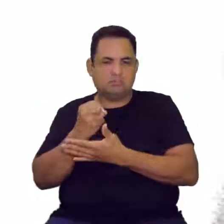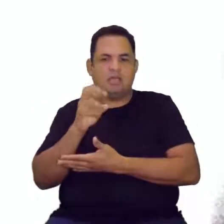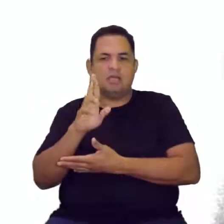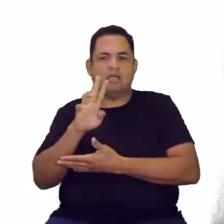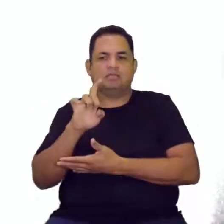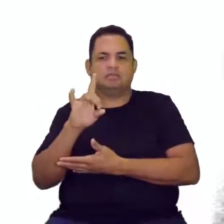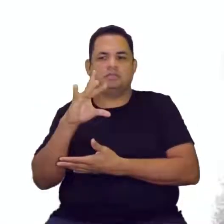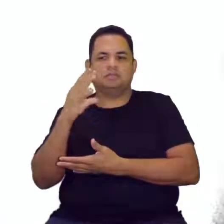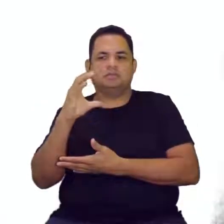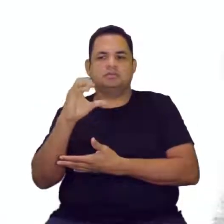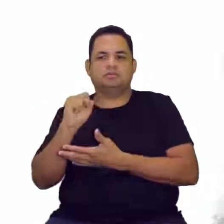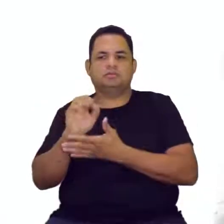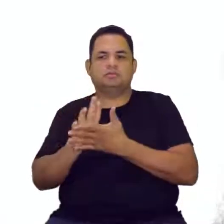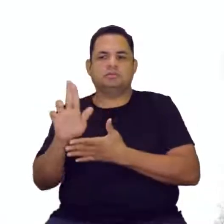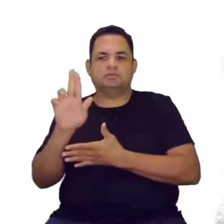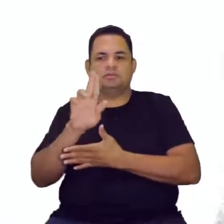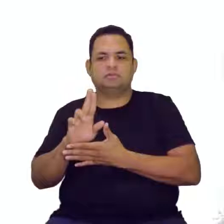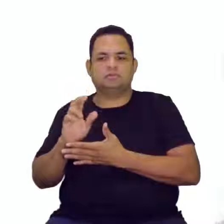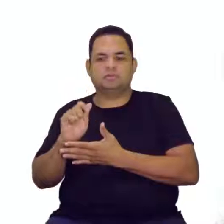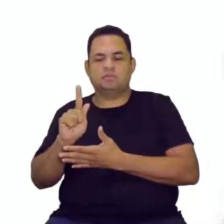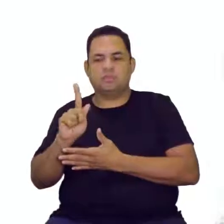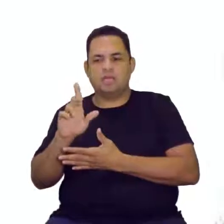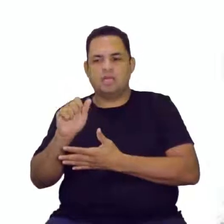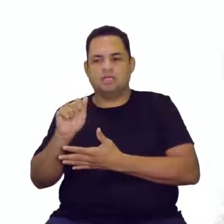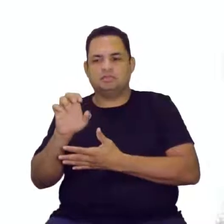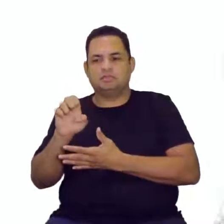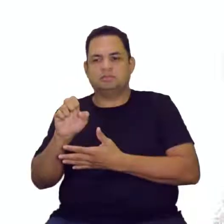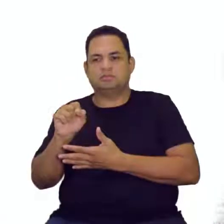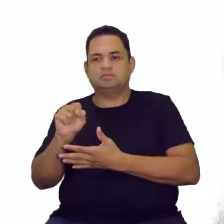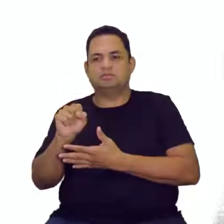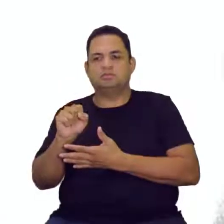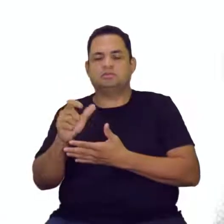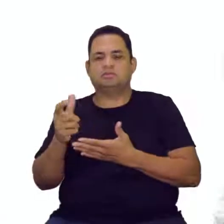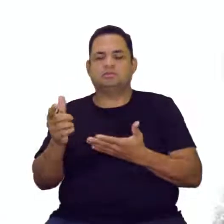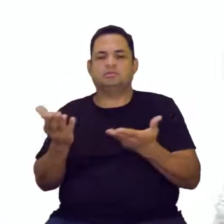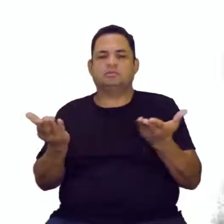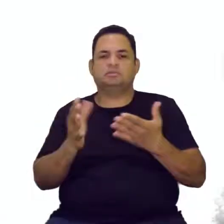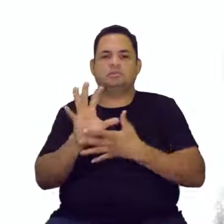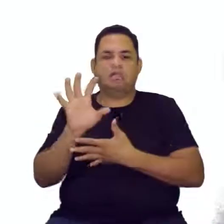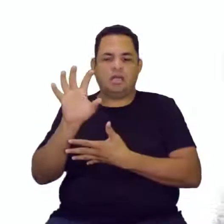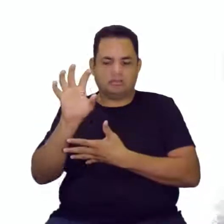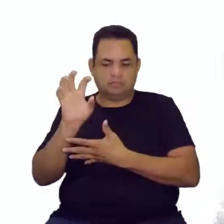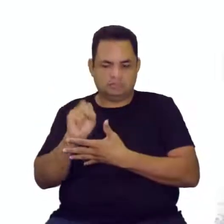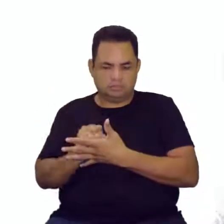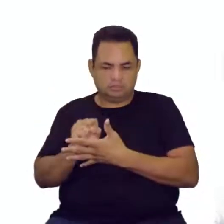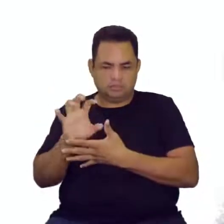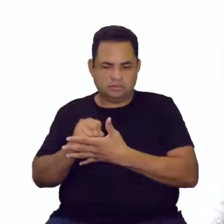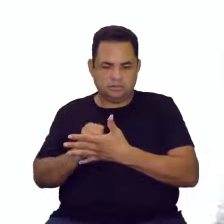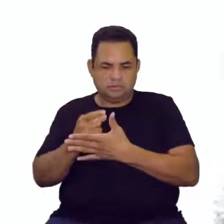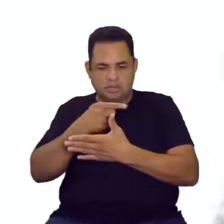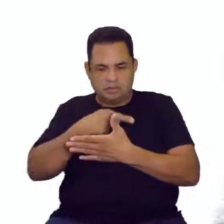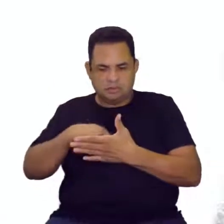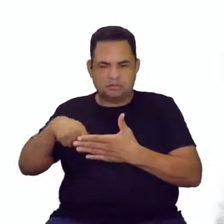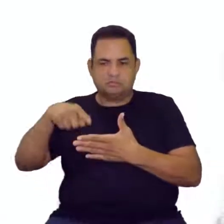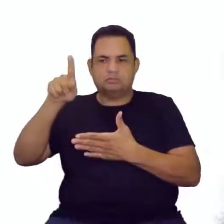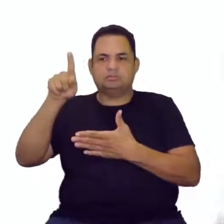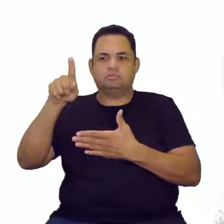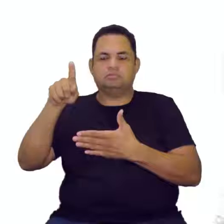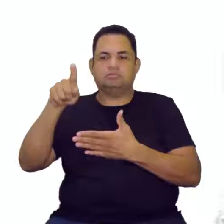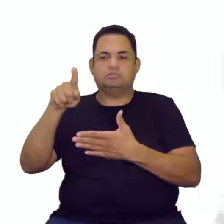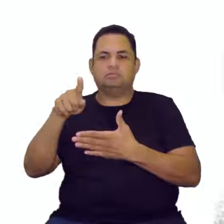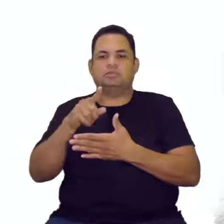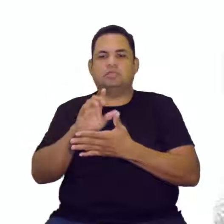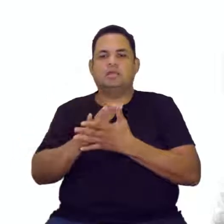radiação através dos gases. Gente, lembrando, esses gases absorvem e repelem esse calor,